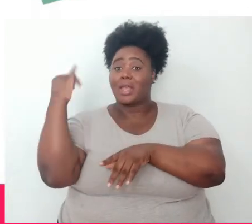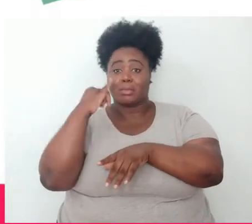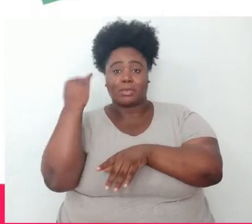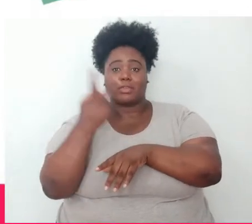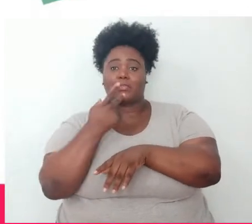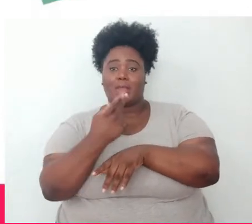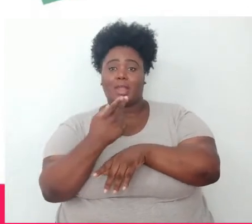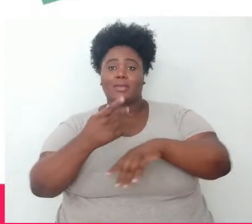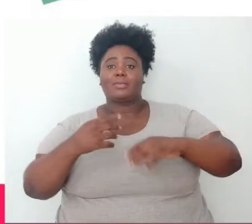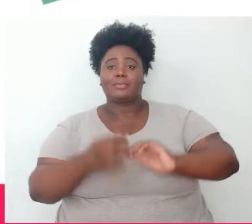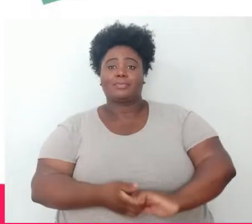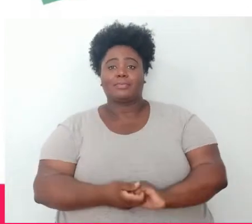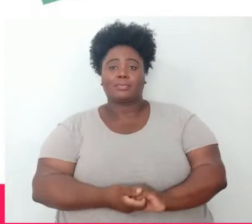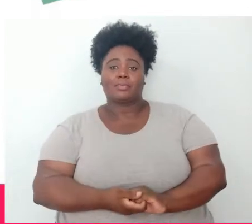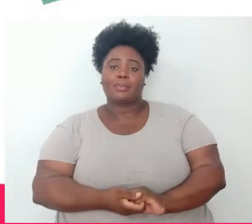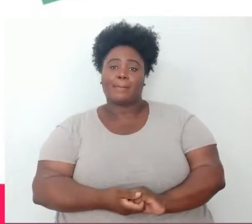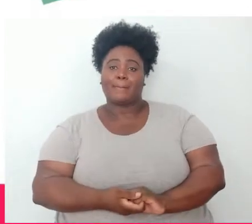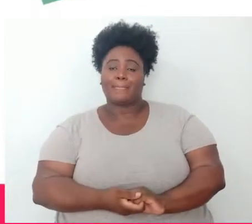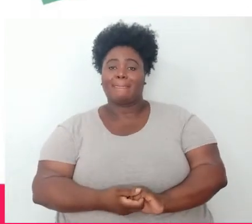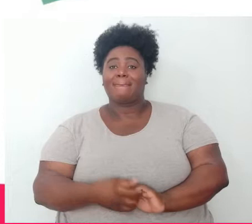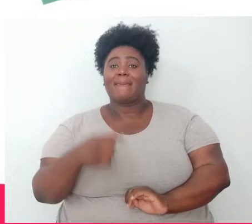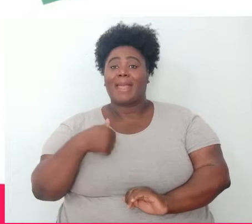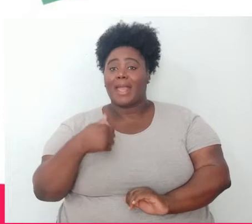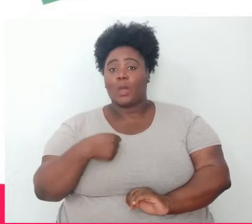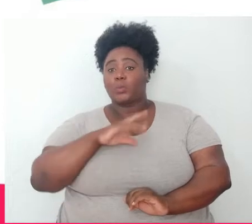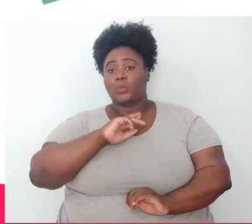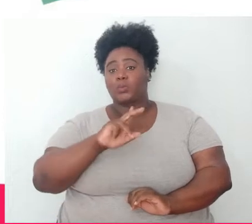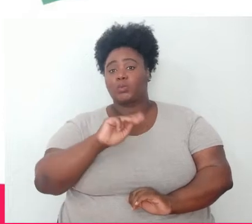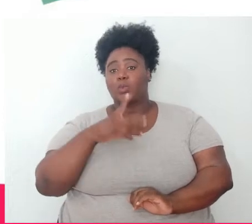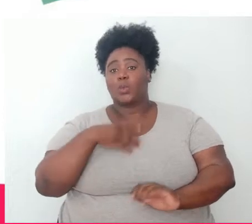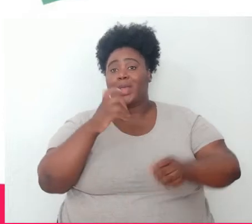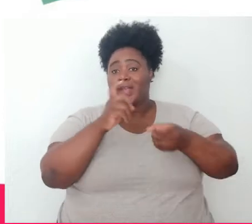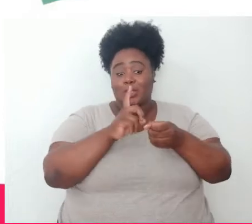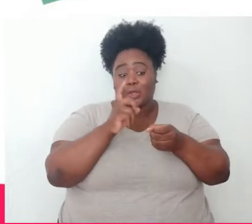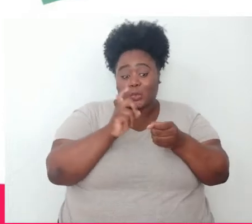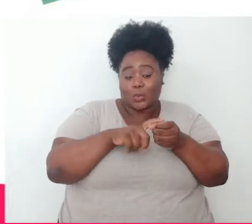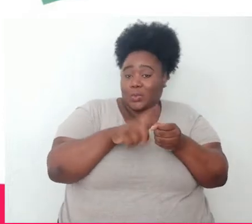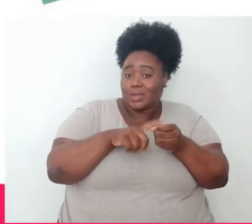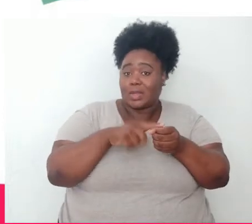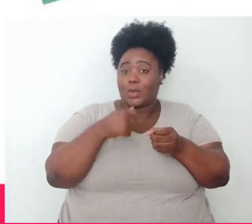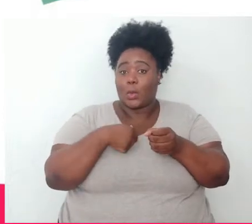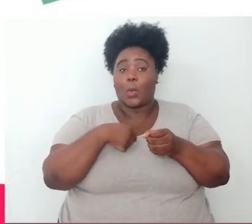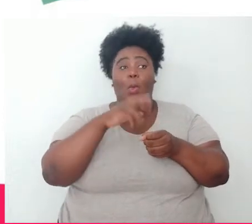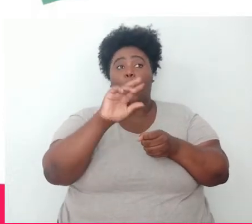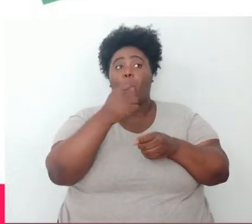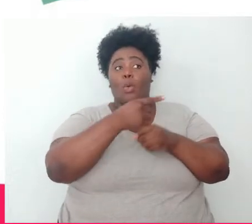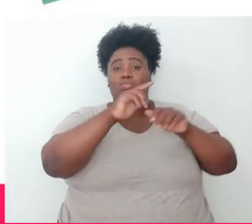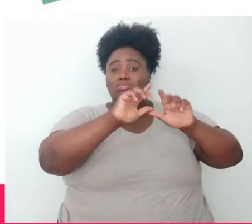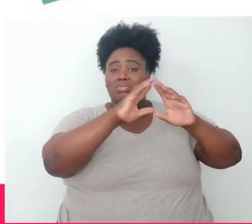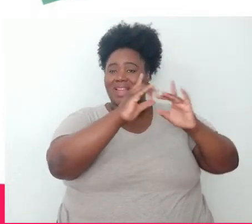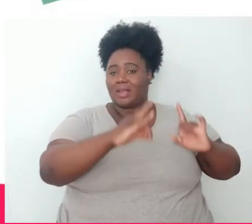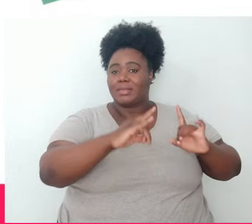Não sou uma pessoa aldeada nem do interior do Pará. Sou uma corpa que vem da